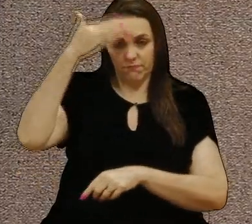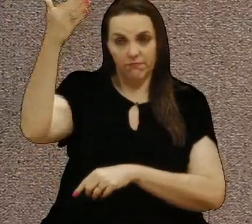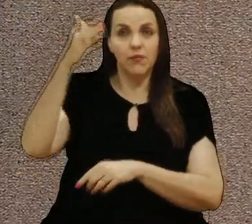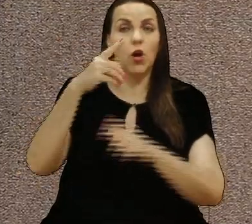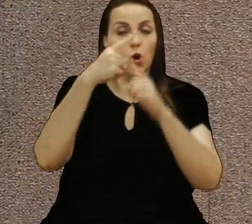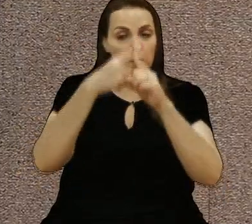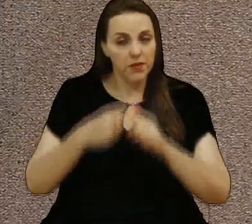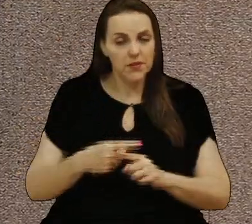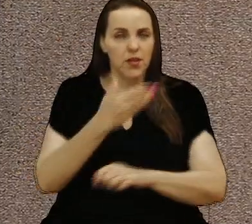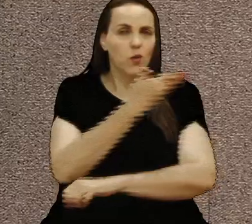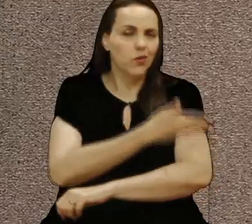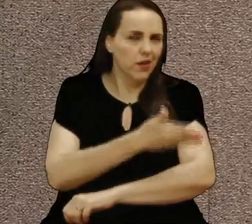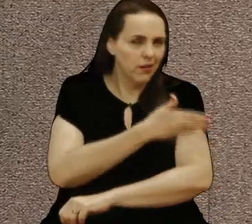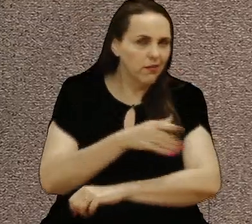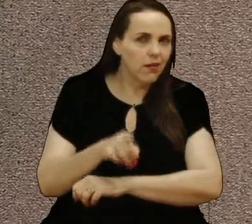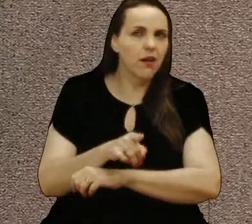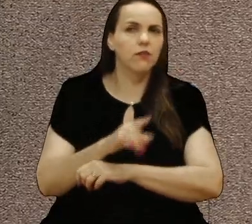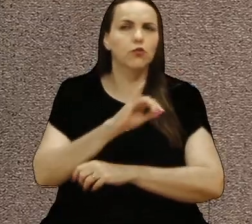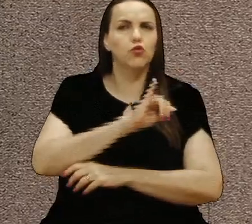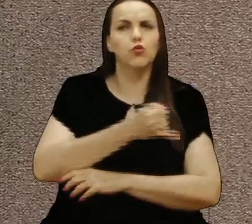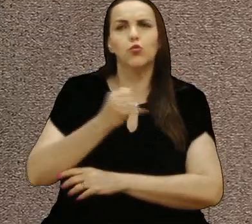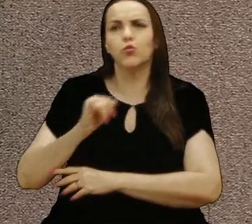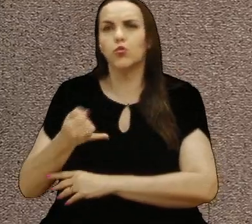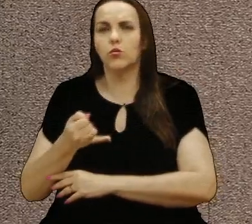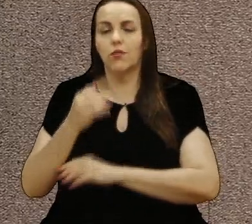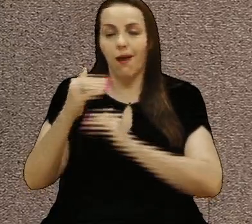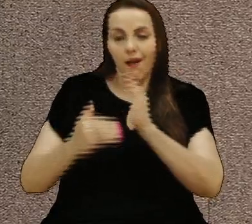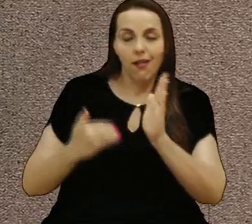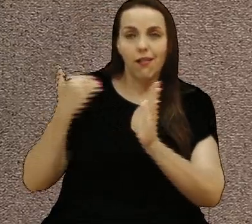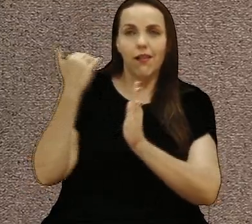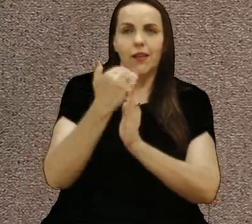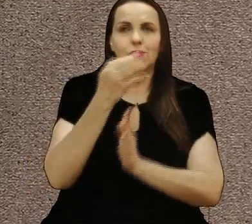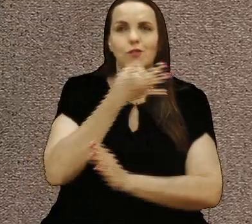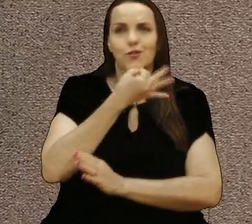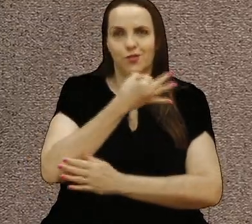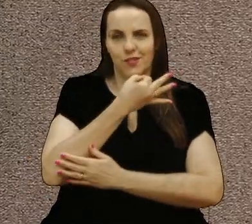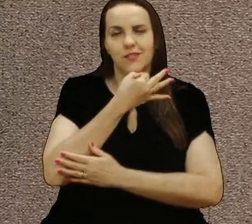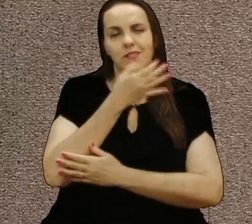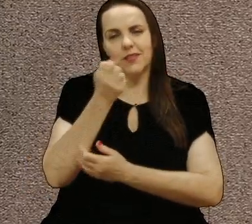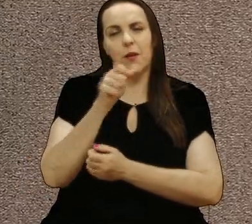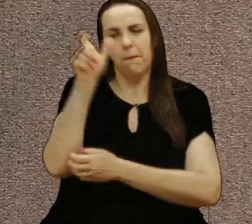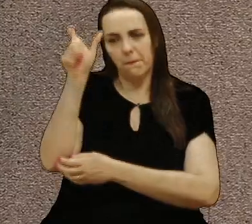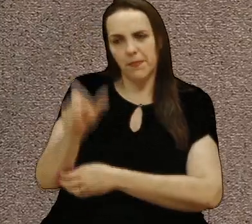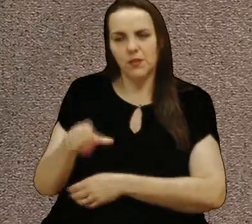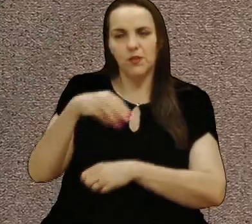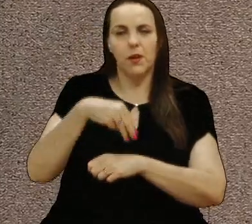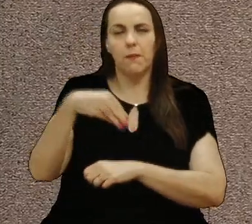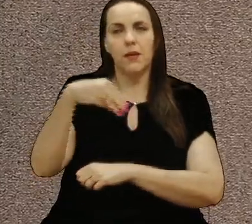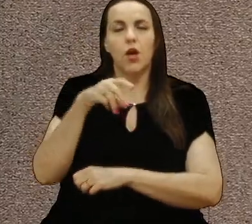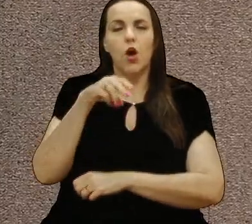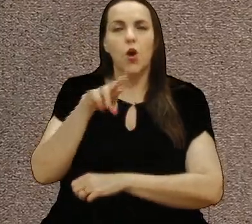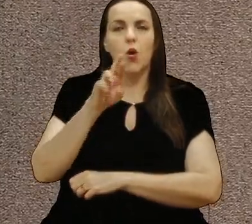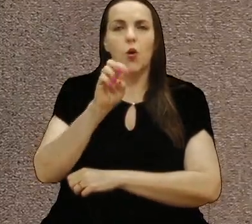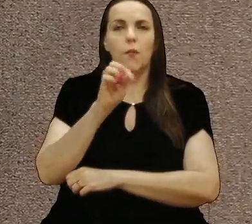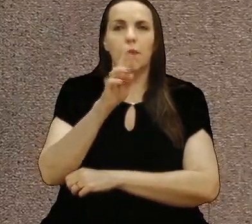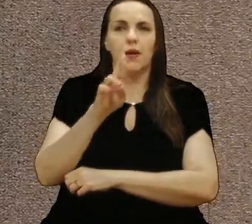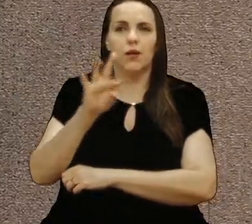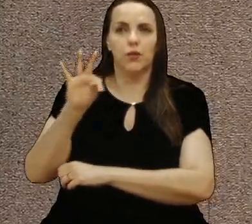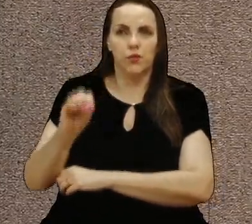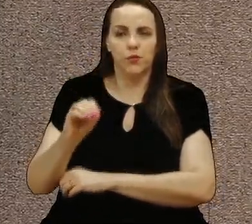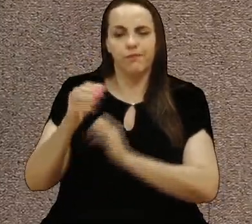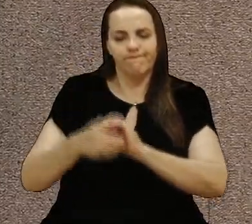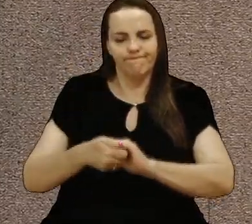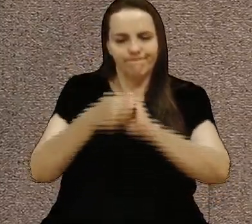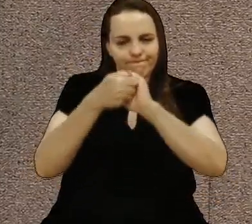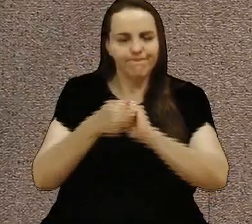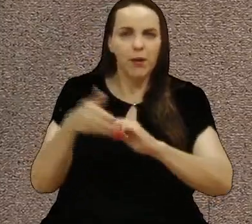treinando, outras pessoas e levando o jiu-jitsu além de Caxias do Sul. Então, na pessoa do mestre Roberto, saudar a todos os demais